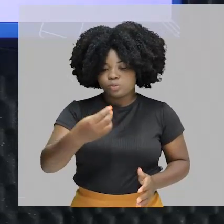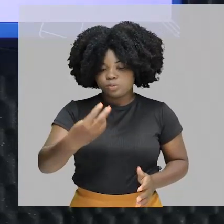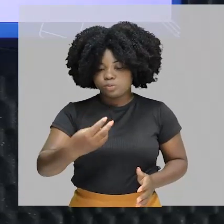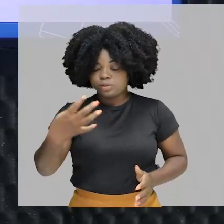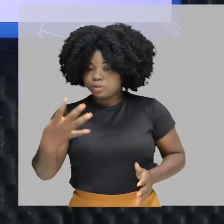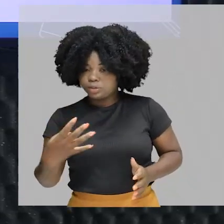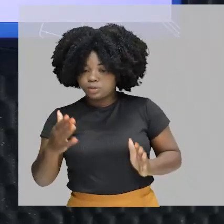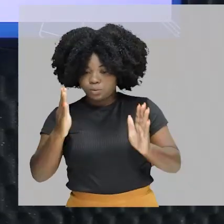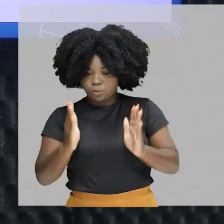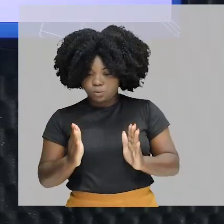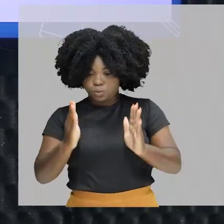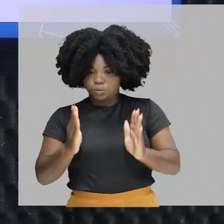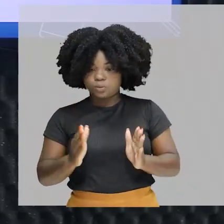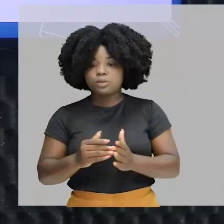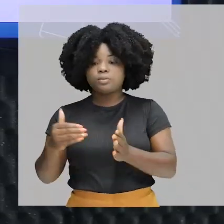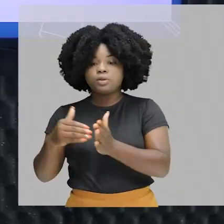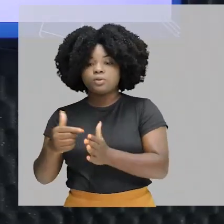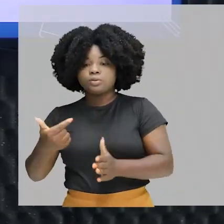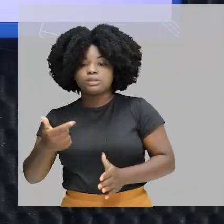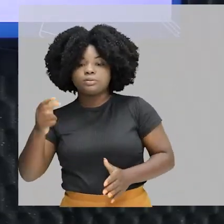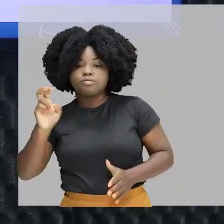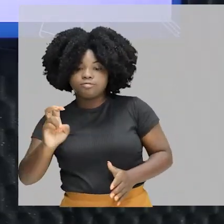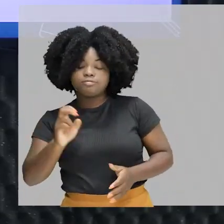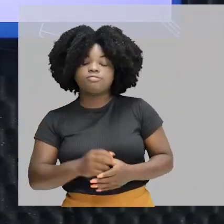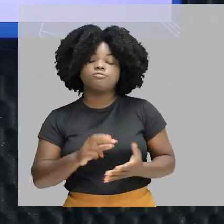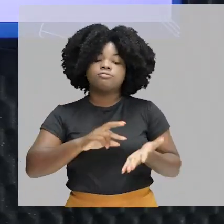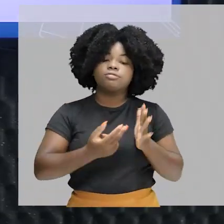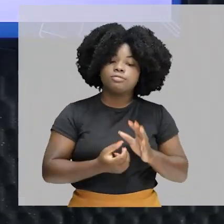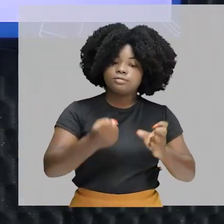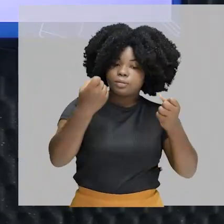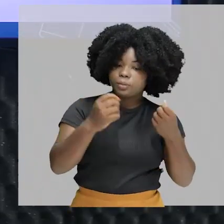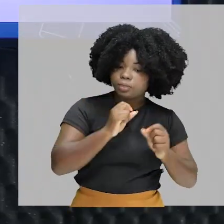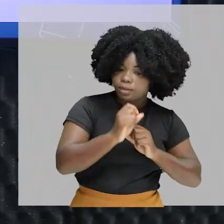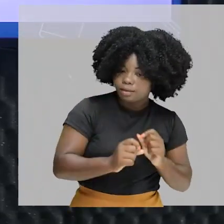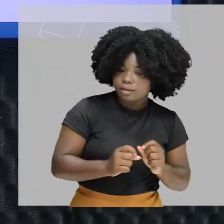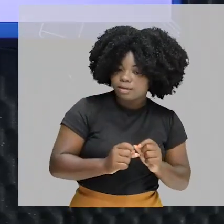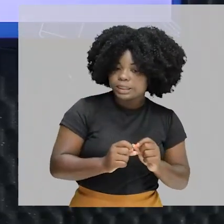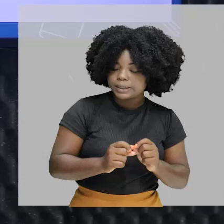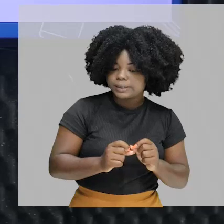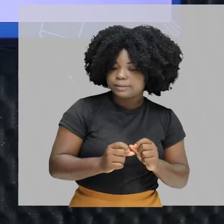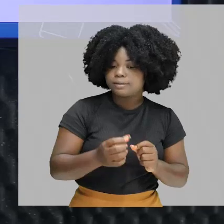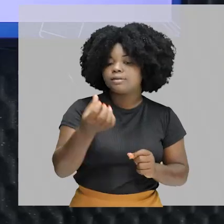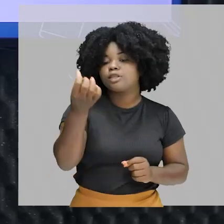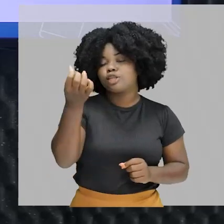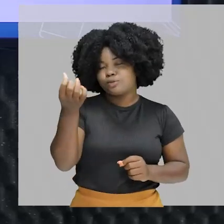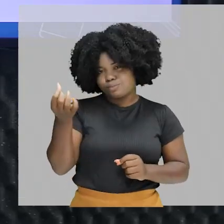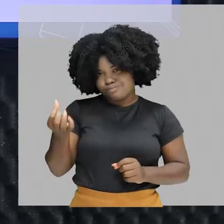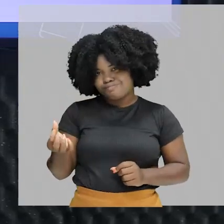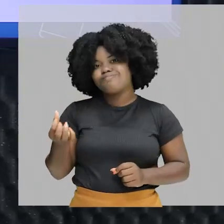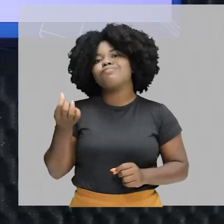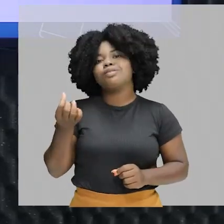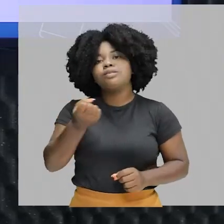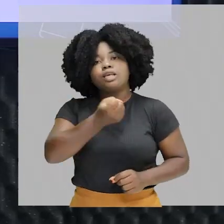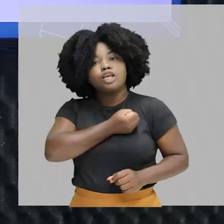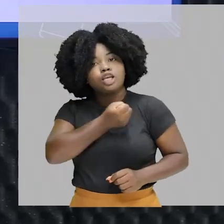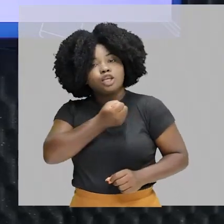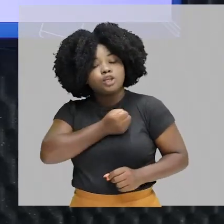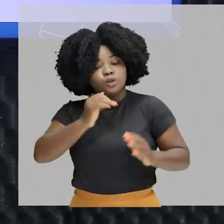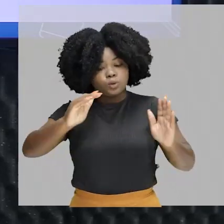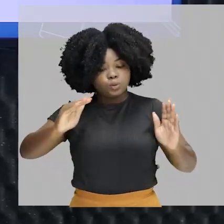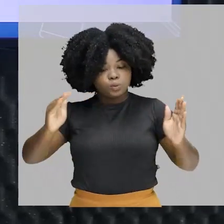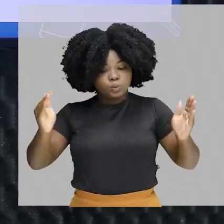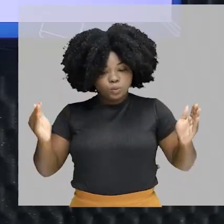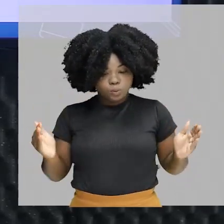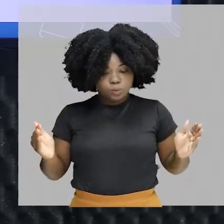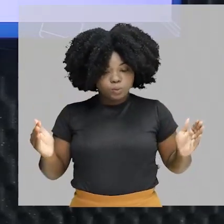último termo, 25. Significa dizer que eu tenho um total de 6 termos nessa